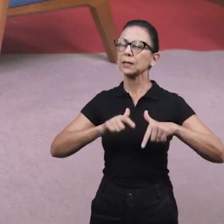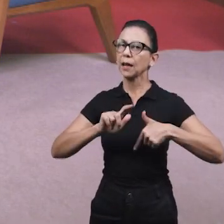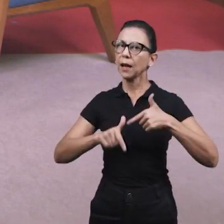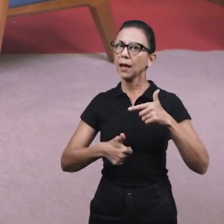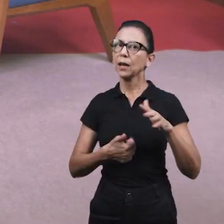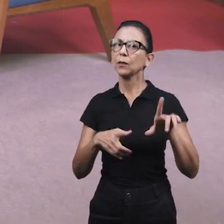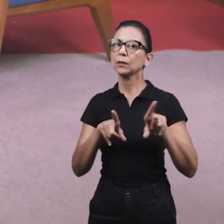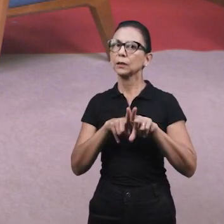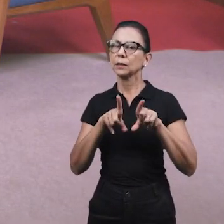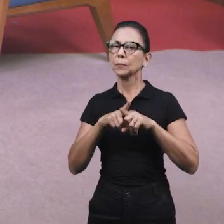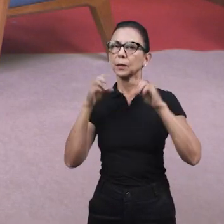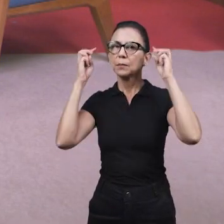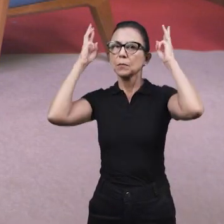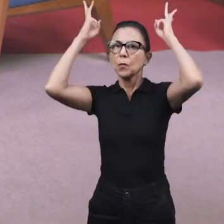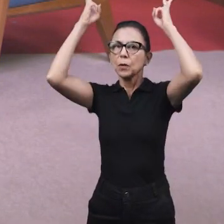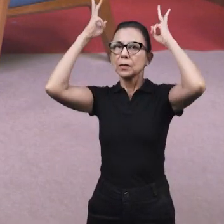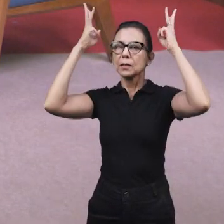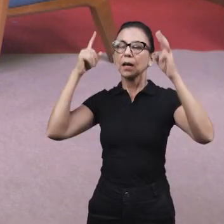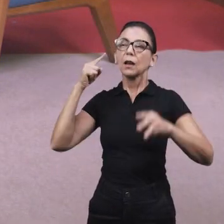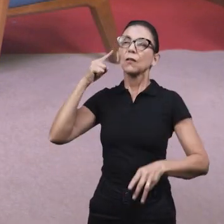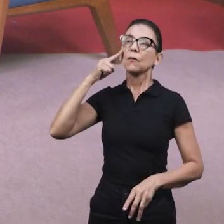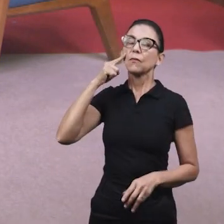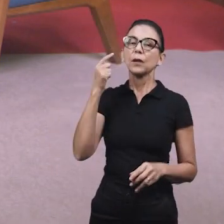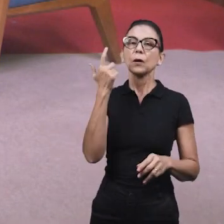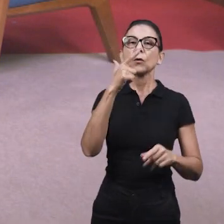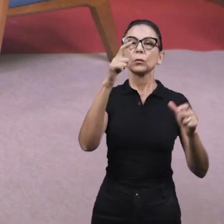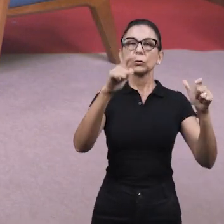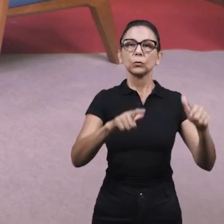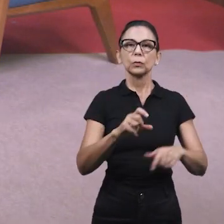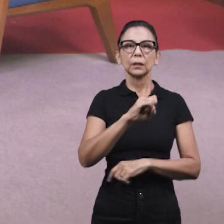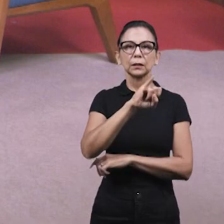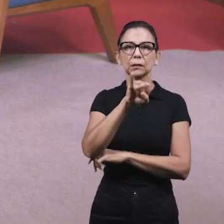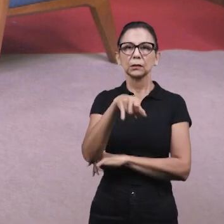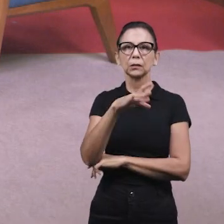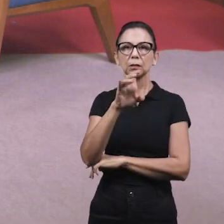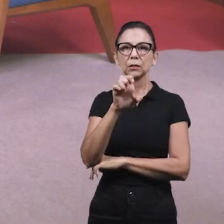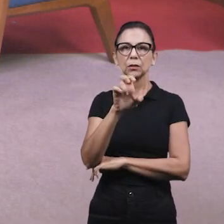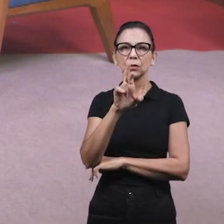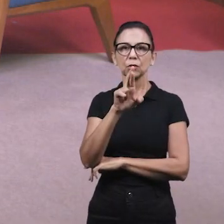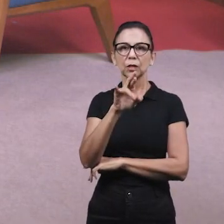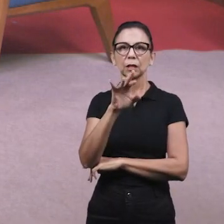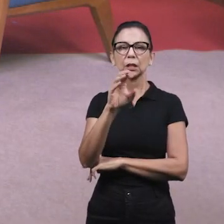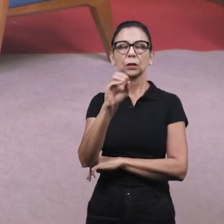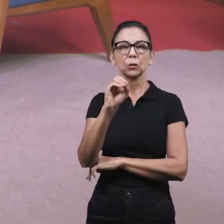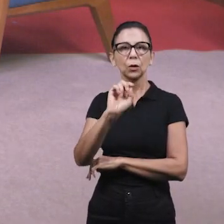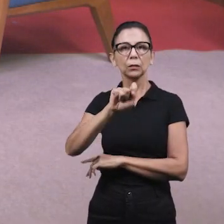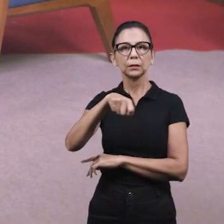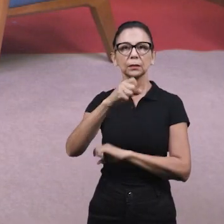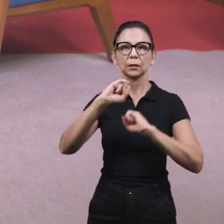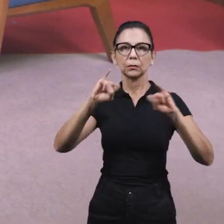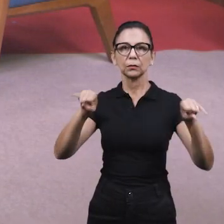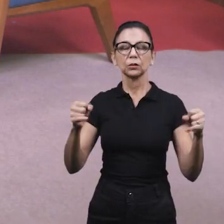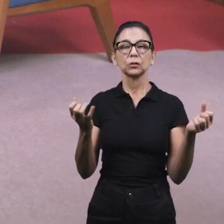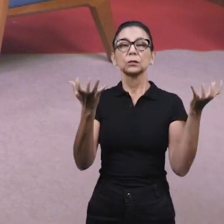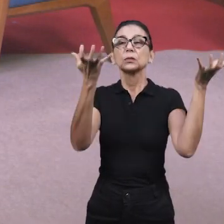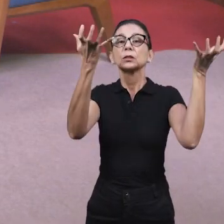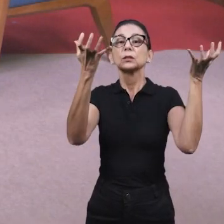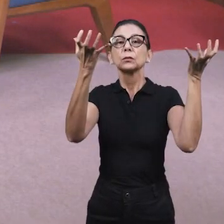Jericó, e então o povo se coloca ali, que estava em Sitim, que está aqui à direita, se